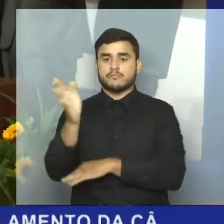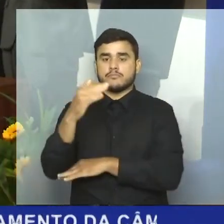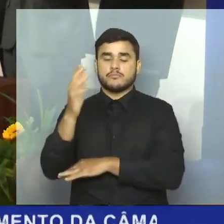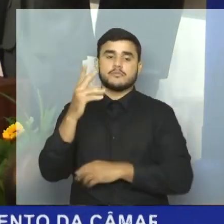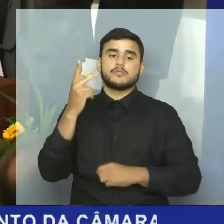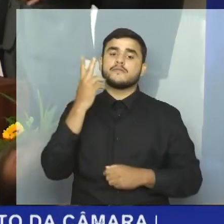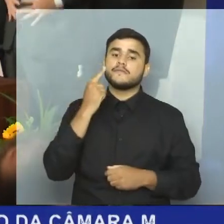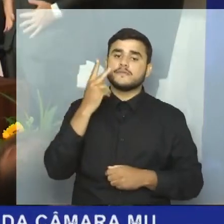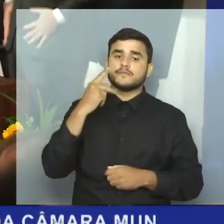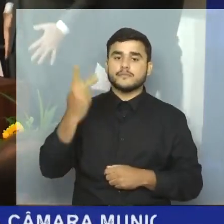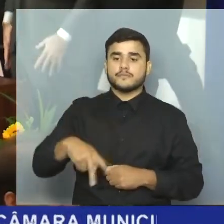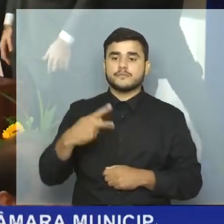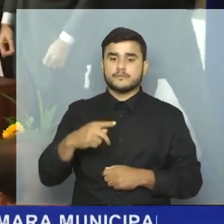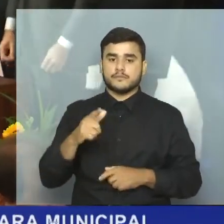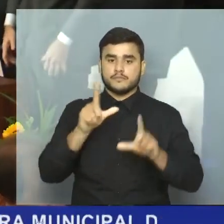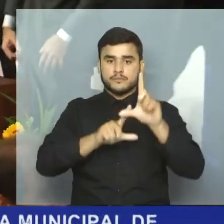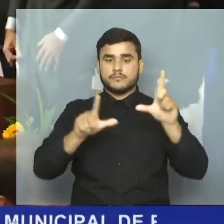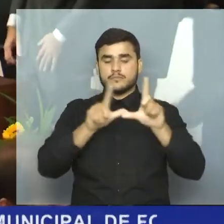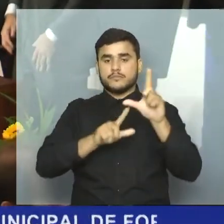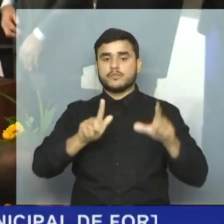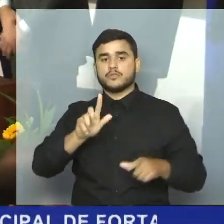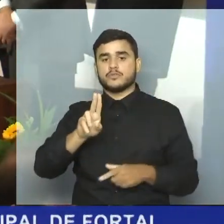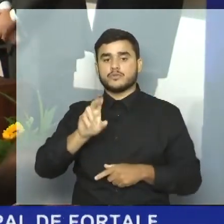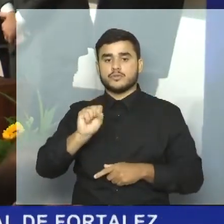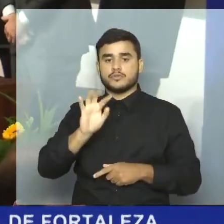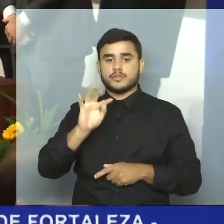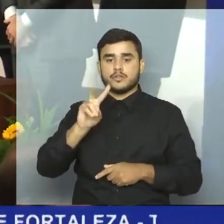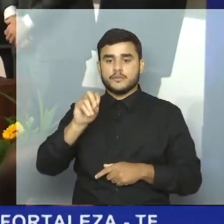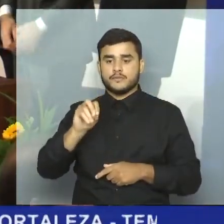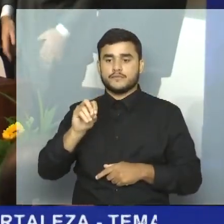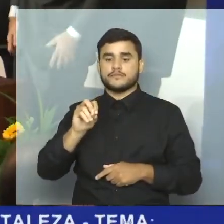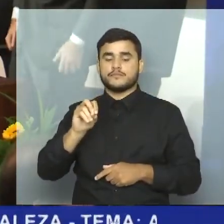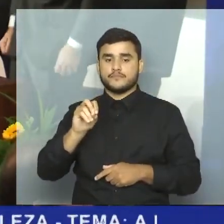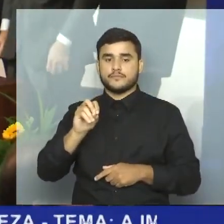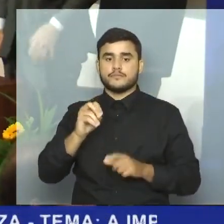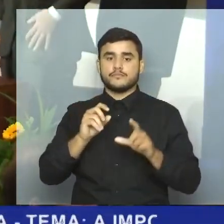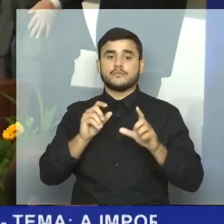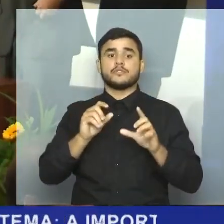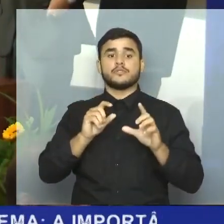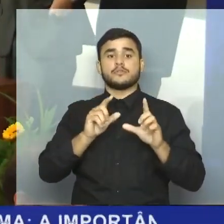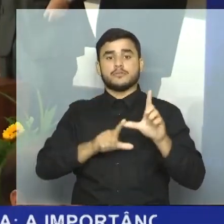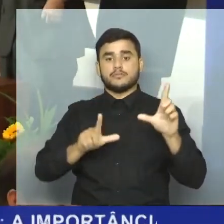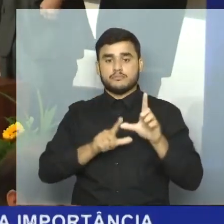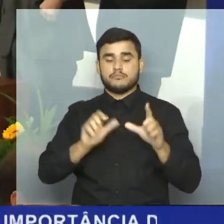cidade de Fortaleza, letra de Gustavo Barroso e música de Antônio Gondim.